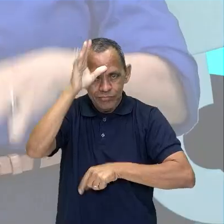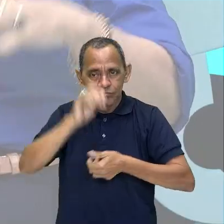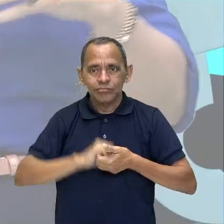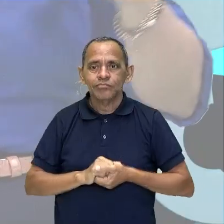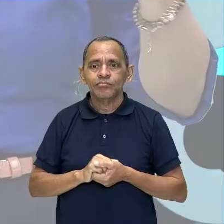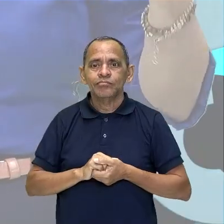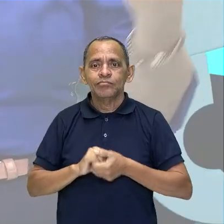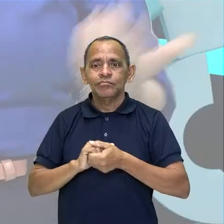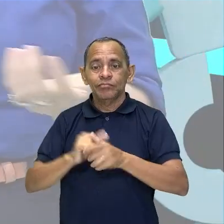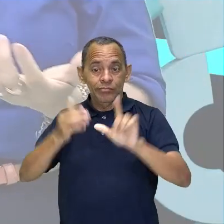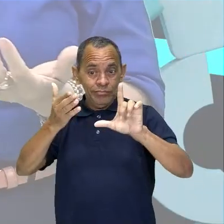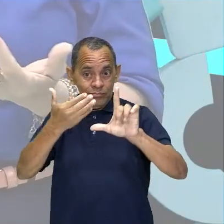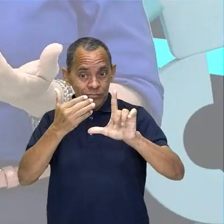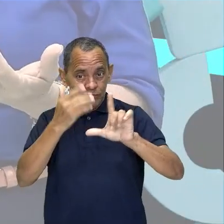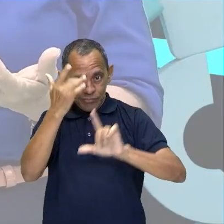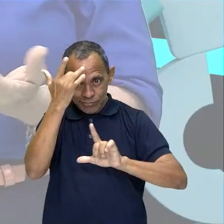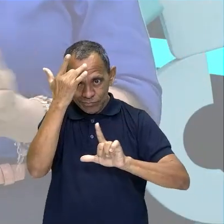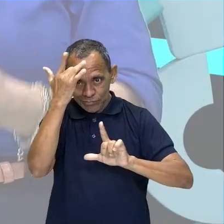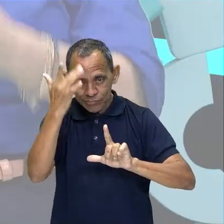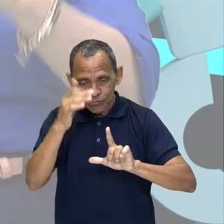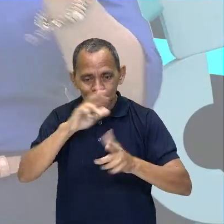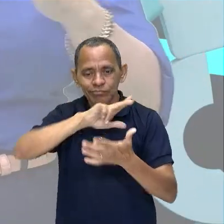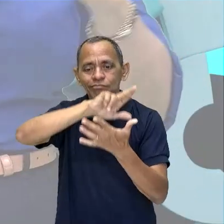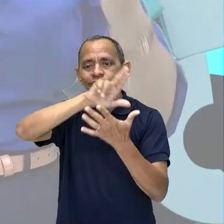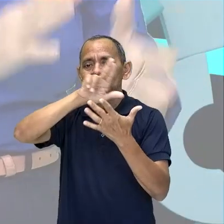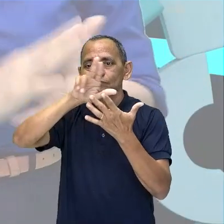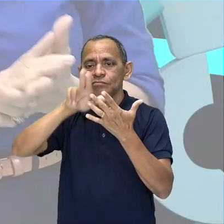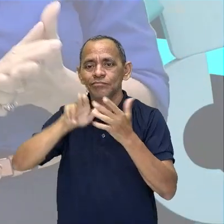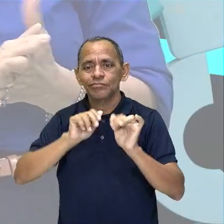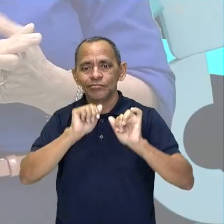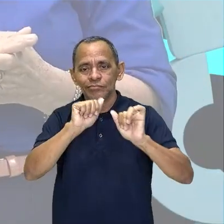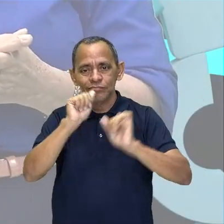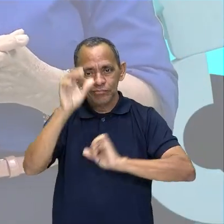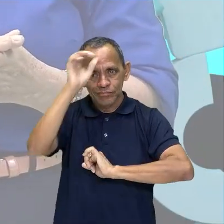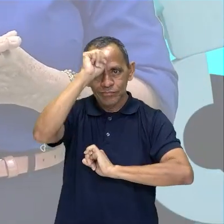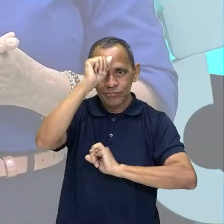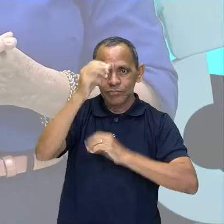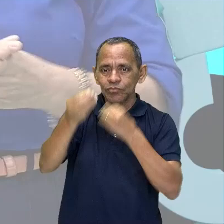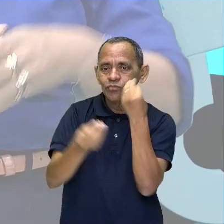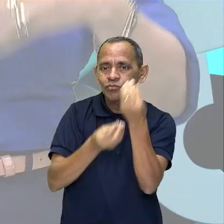favorecem diferentes estilos de aprendizagem,